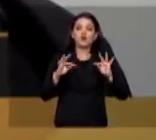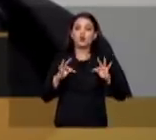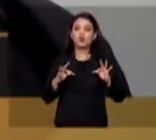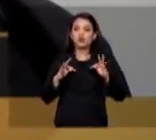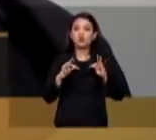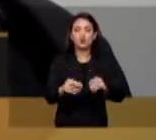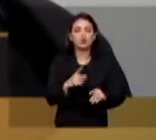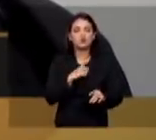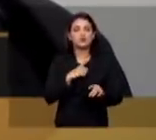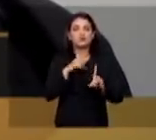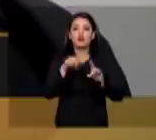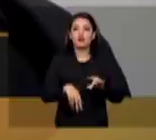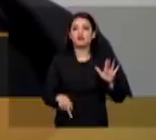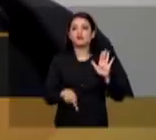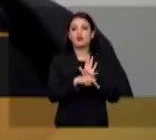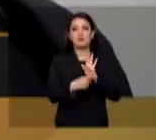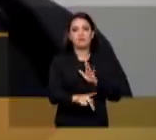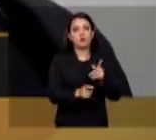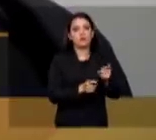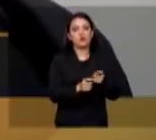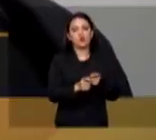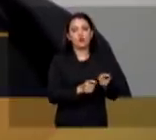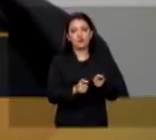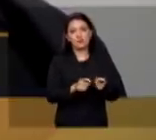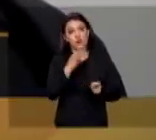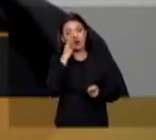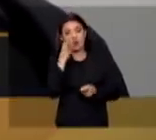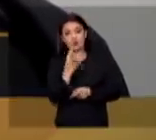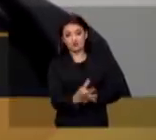em pleno domínio de disposição do assistente da